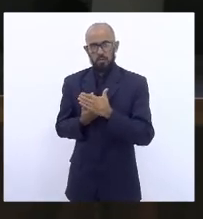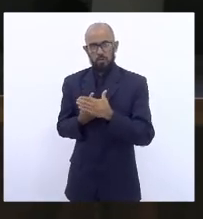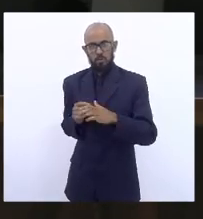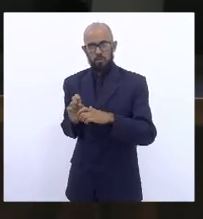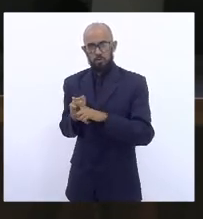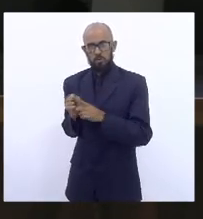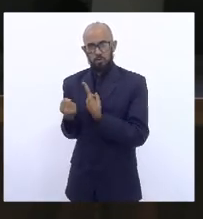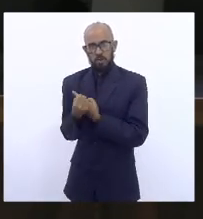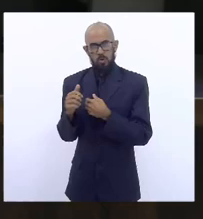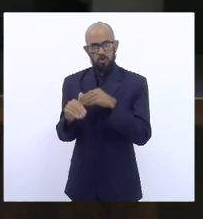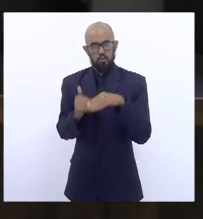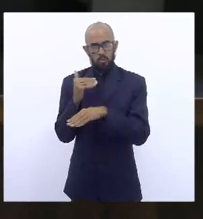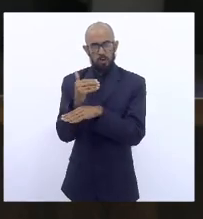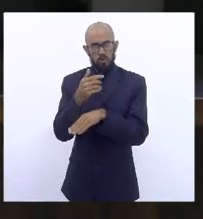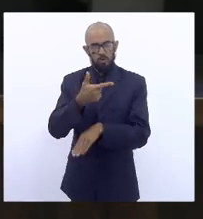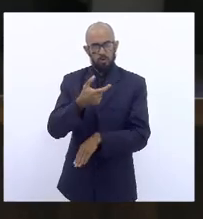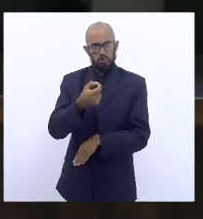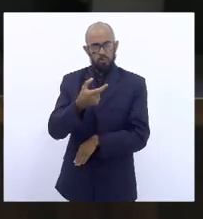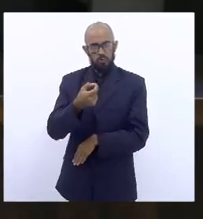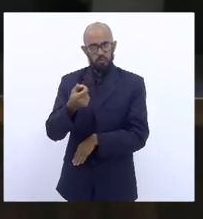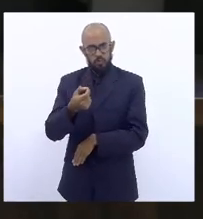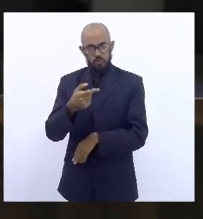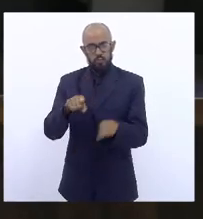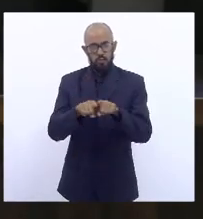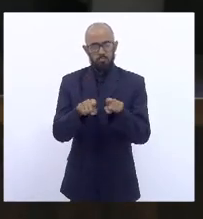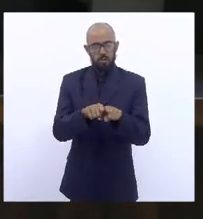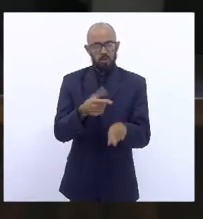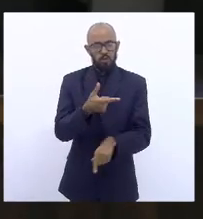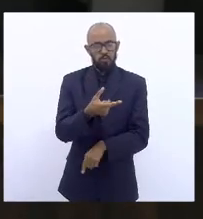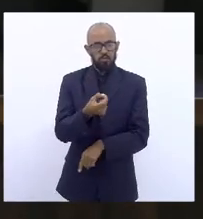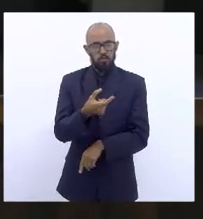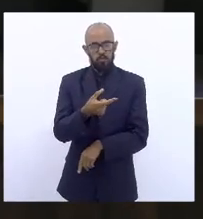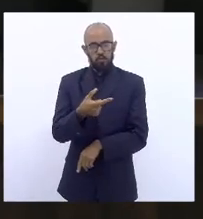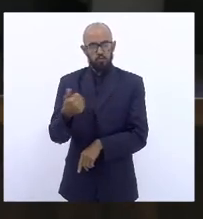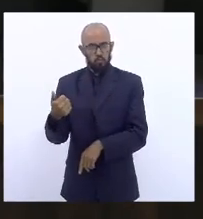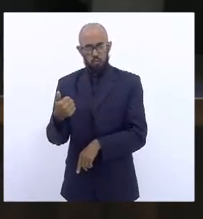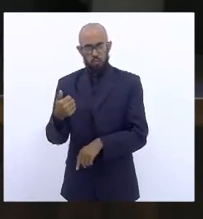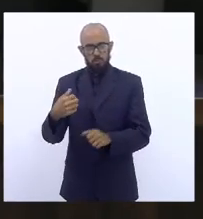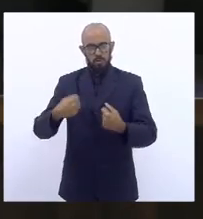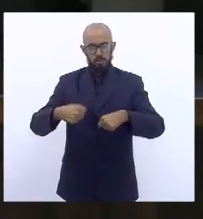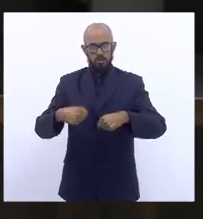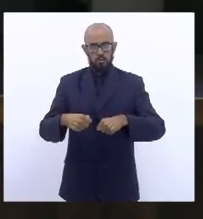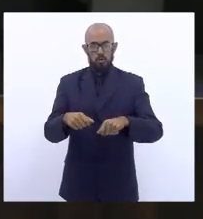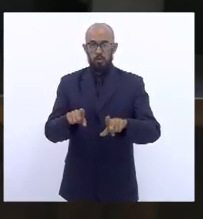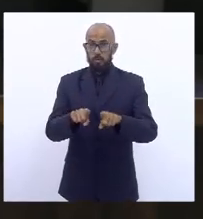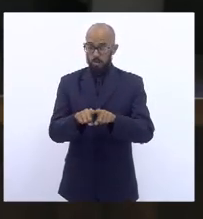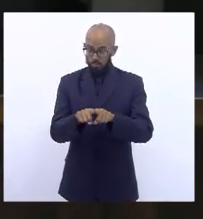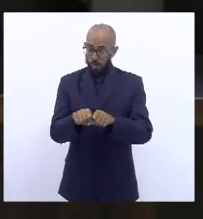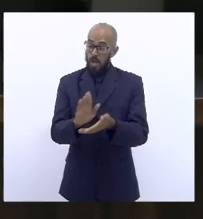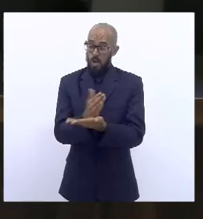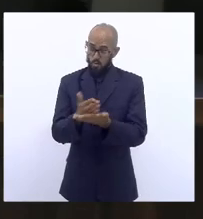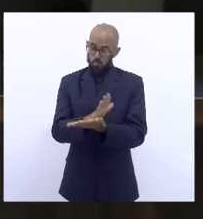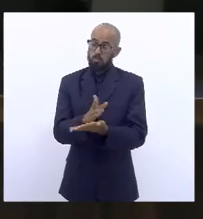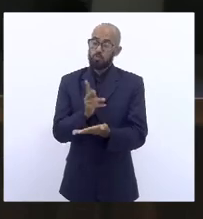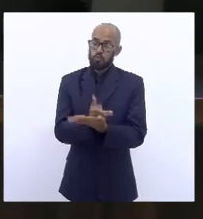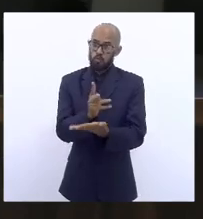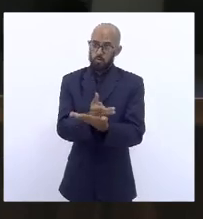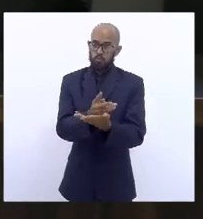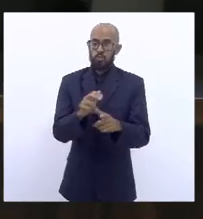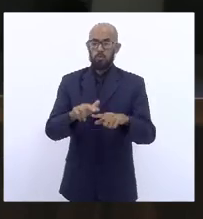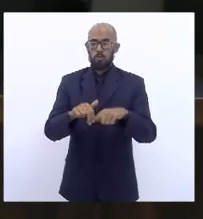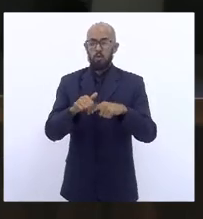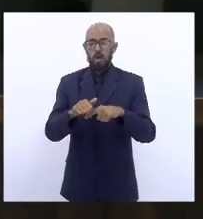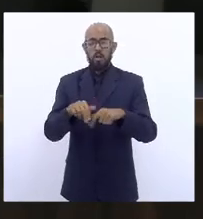sobretudo no ano 2020, mas também em 2021, foram absolutamente necessárias e seguem sendo algumas delas ainda, tendo em vista que a